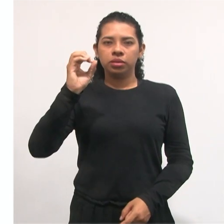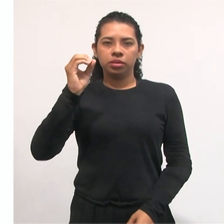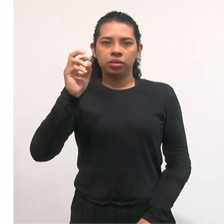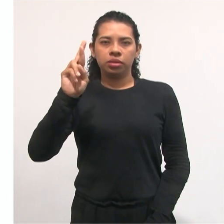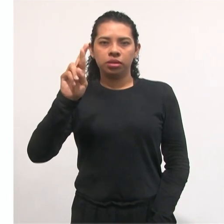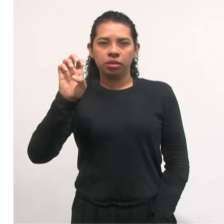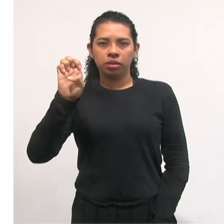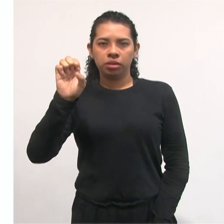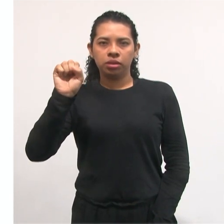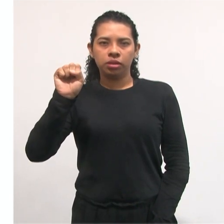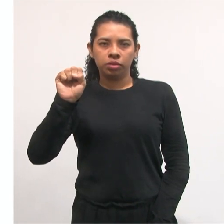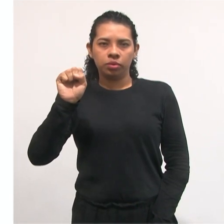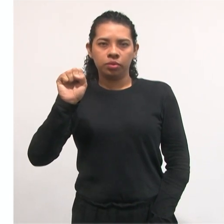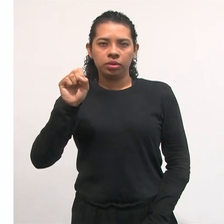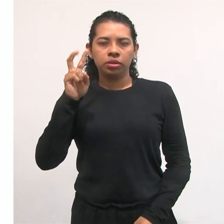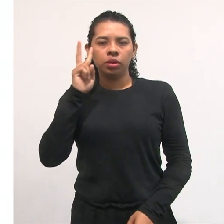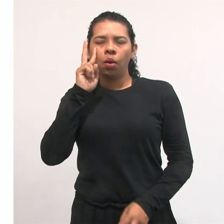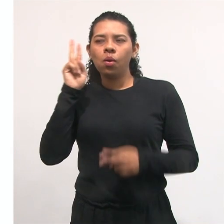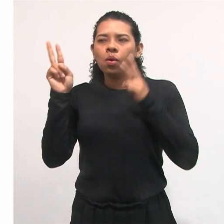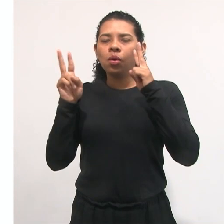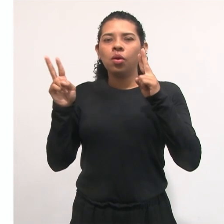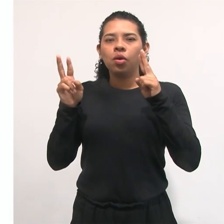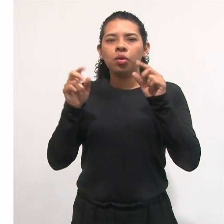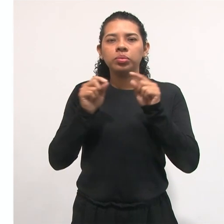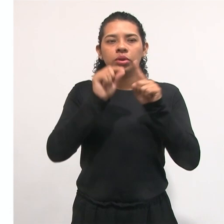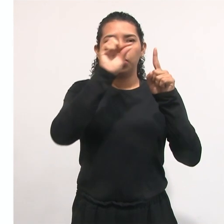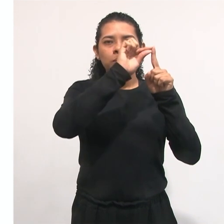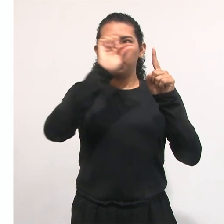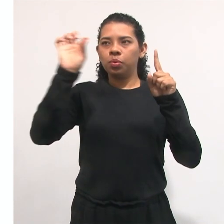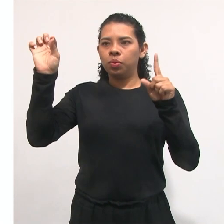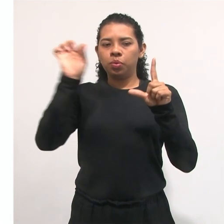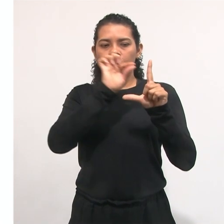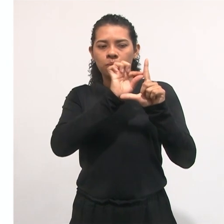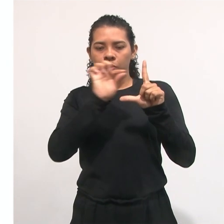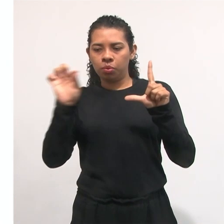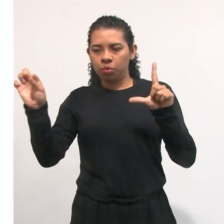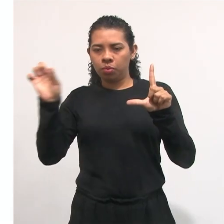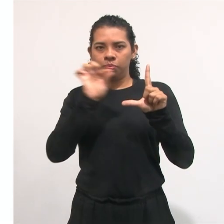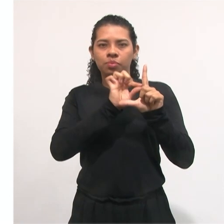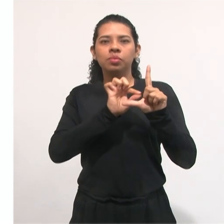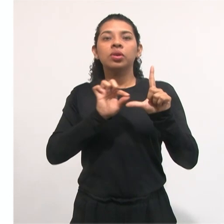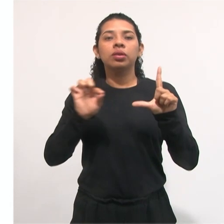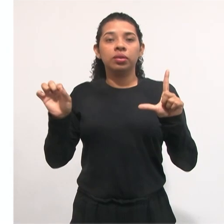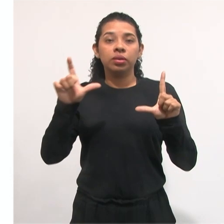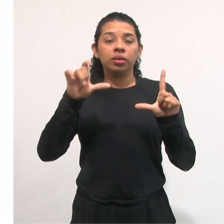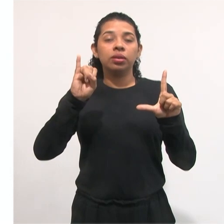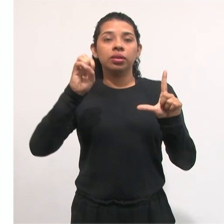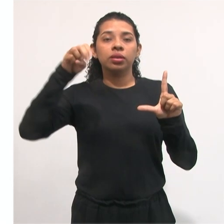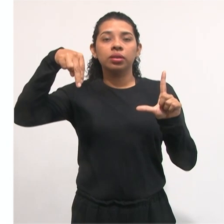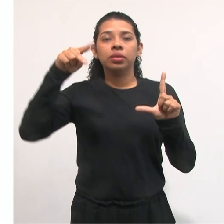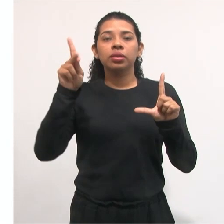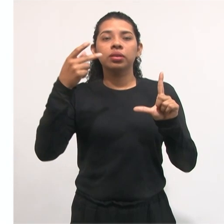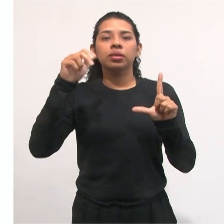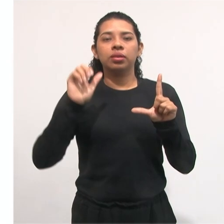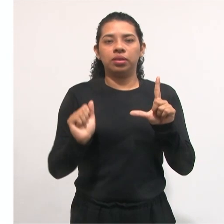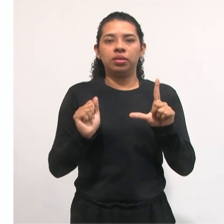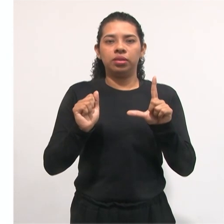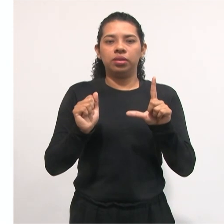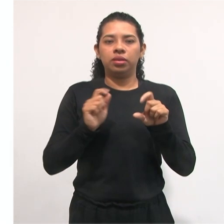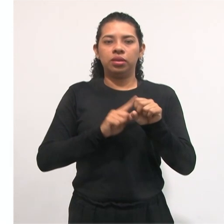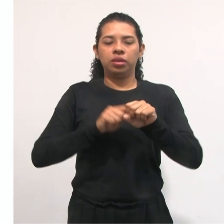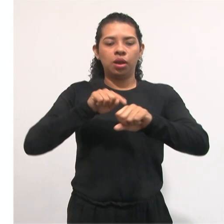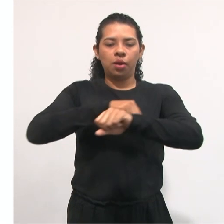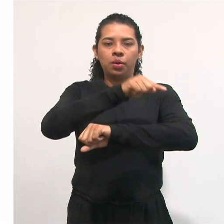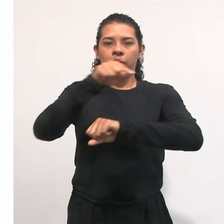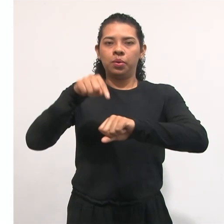barras, gráficos múltiplos e gráfico de setores. Vamos passar por cada um deles? Então, por exemplo, gráfico em linha. Então, você sempre vai ter as variáveis,